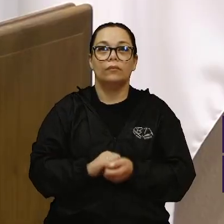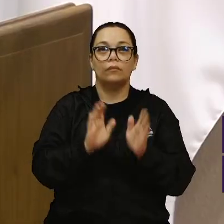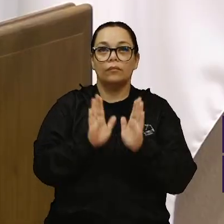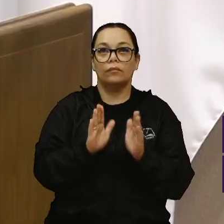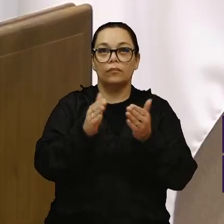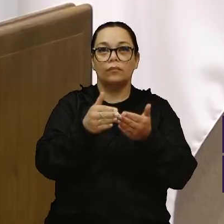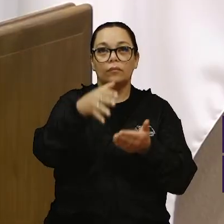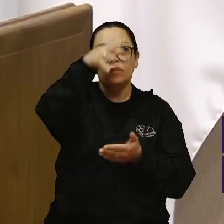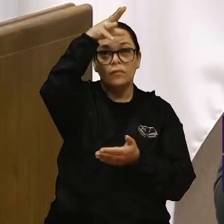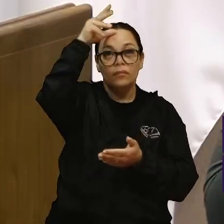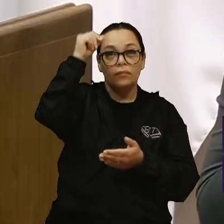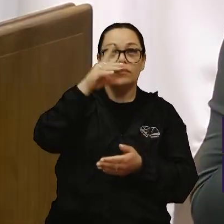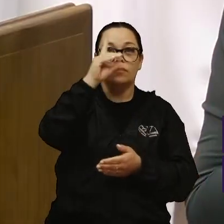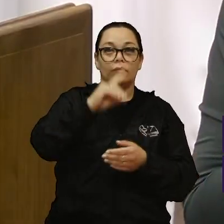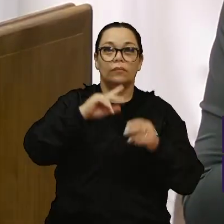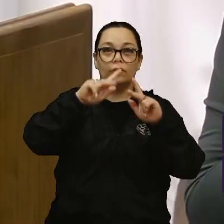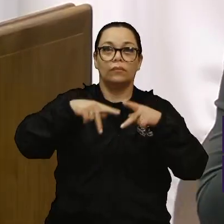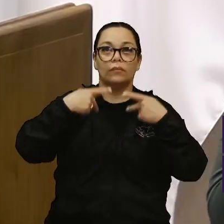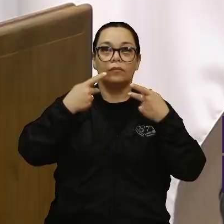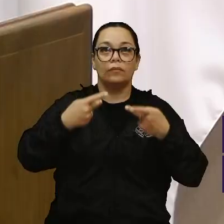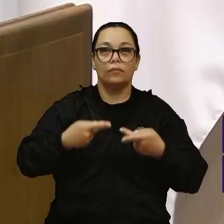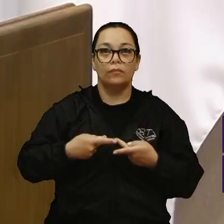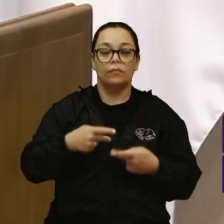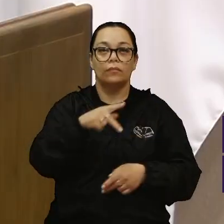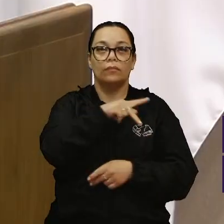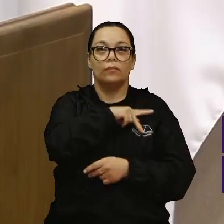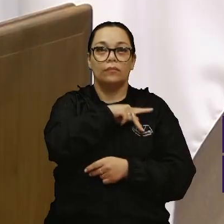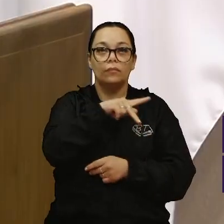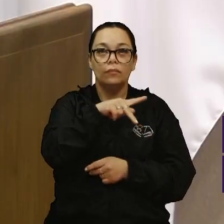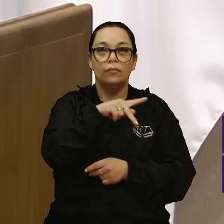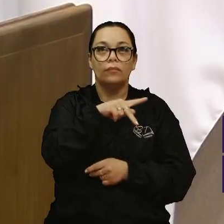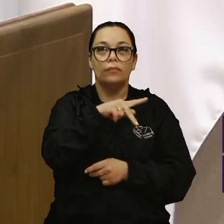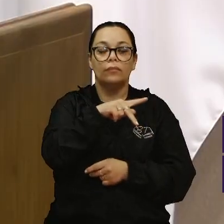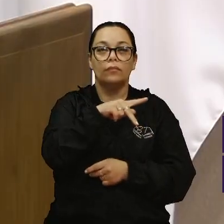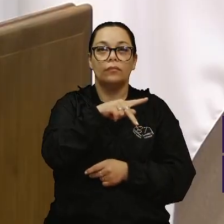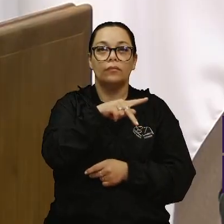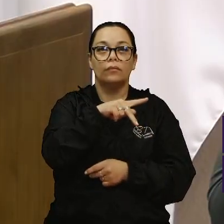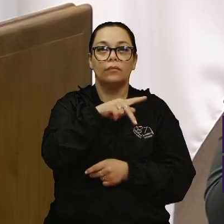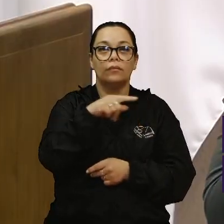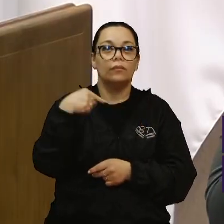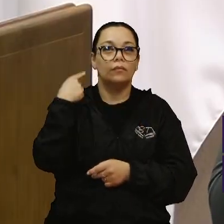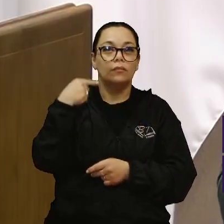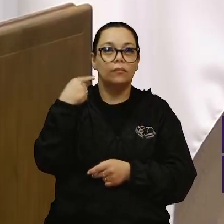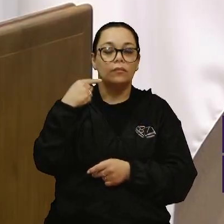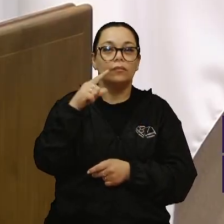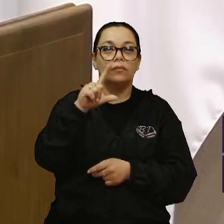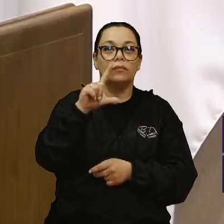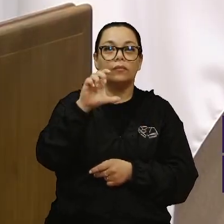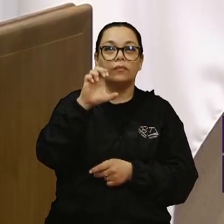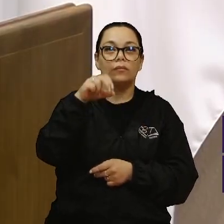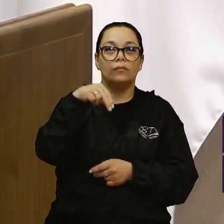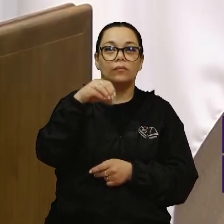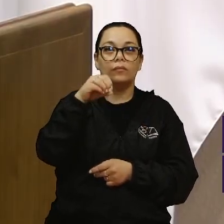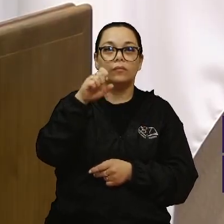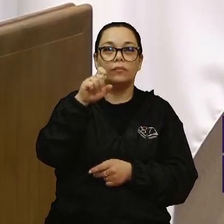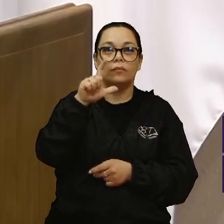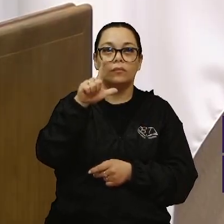Conselho Municipal dos Direitos Humanos, o presidente, advogado Leonel Ferreira.